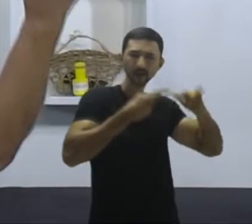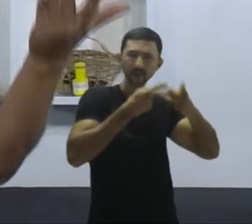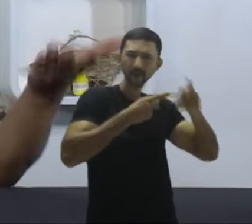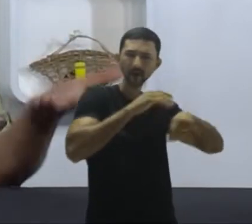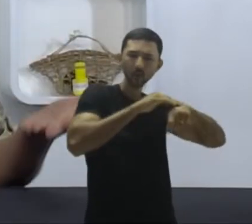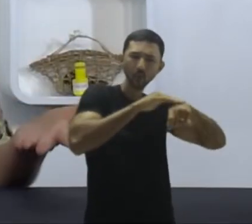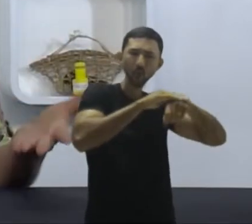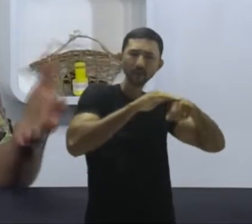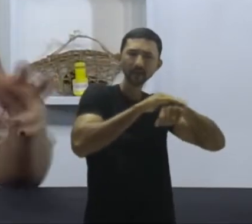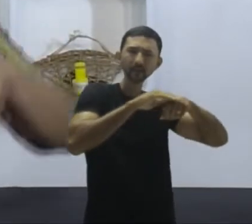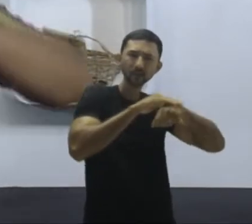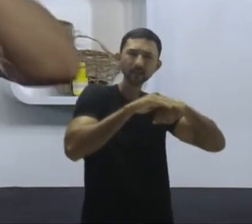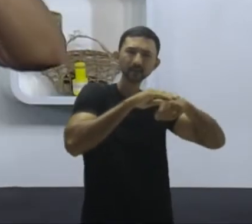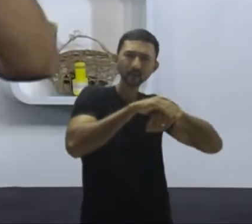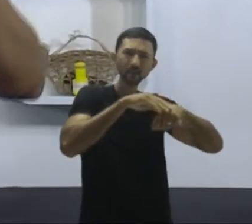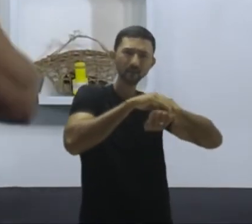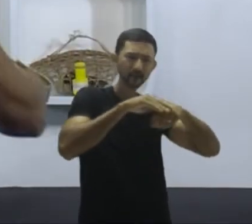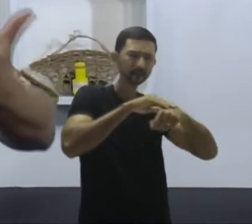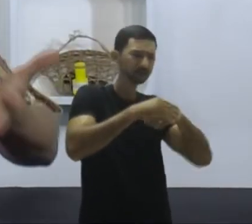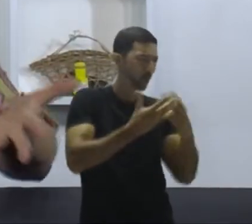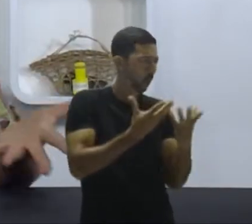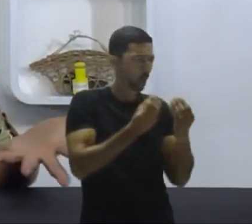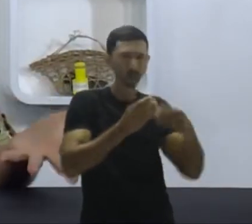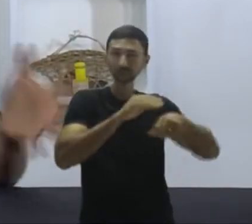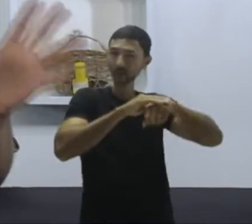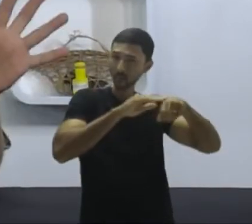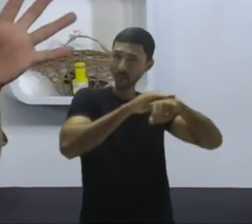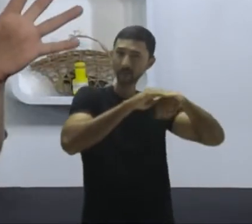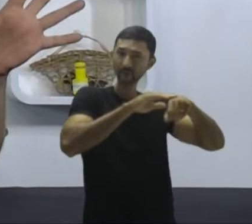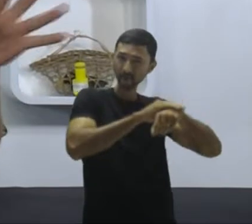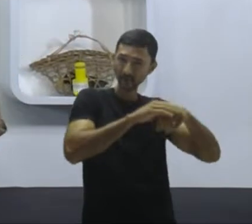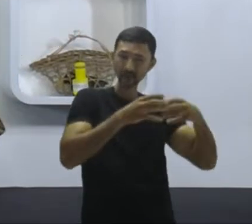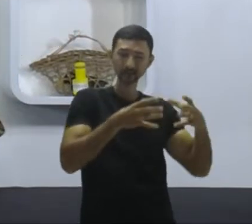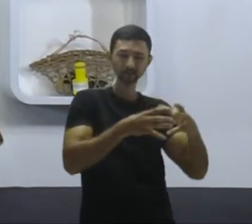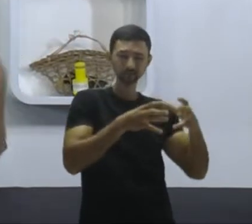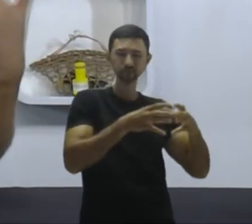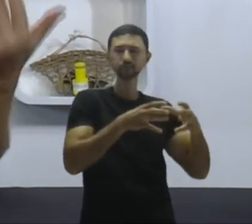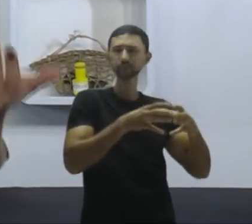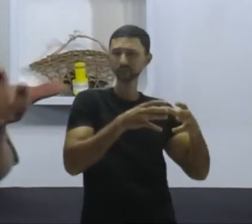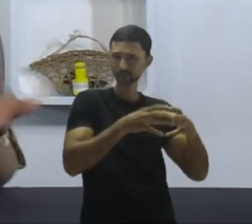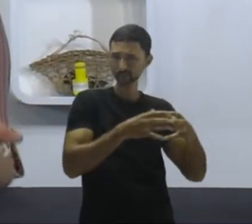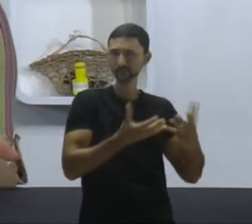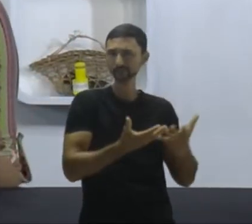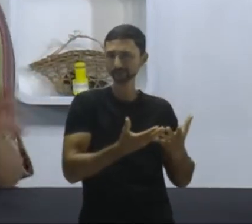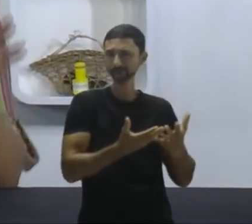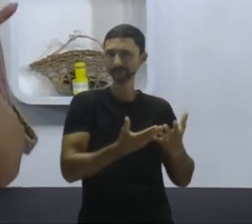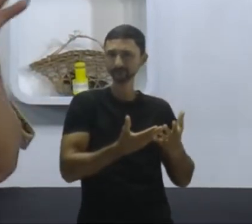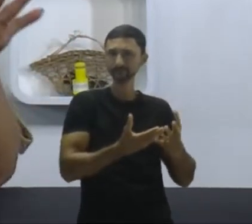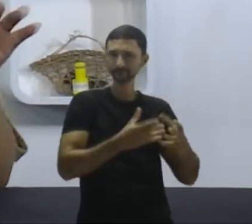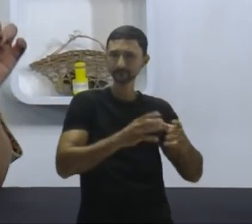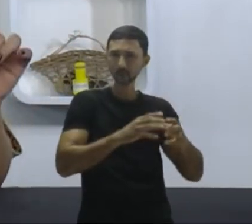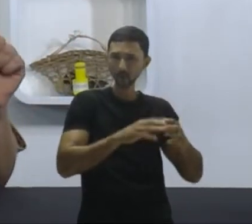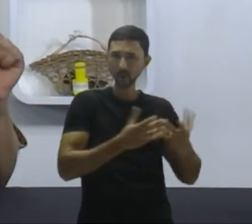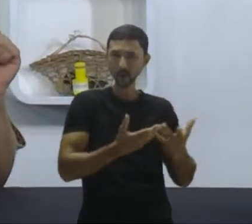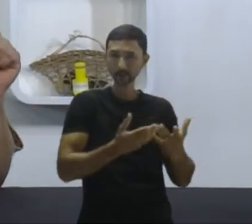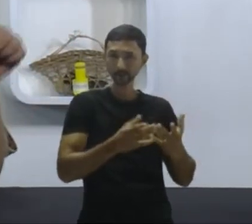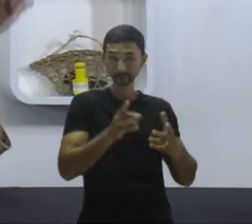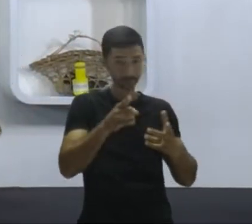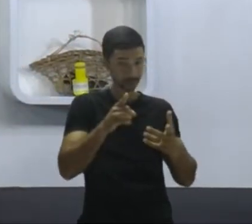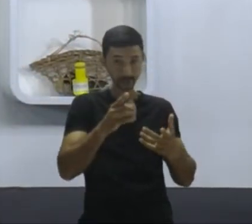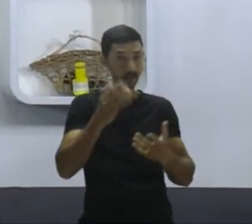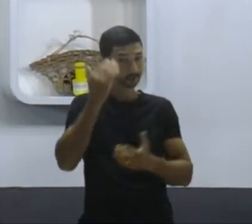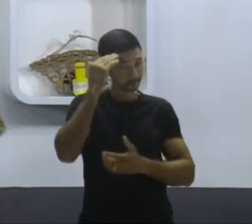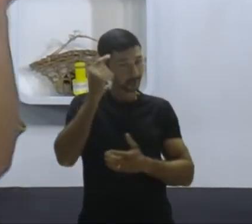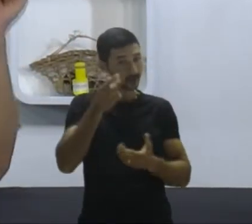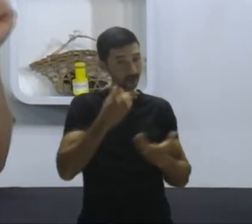são conhecidos por conversar muito durante o momento da aula, coisa que vocês não fazem, eu